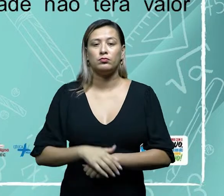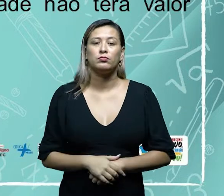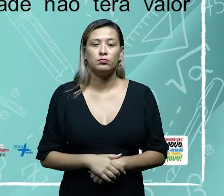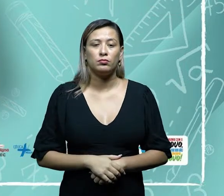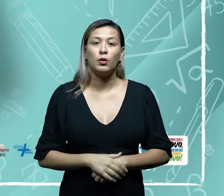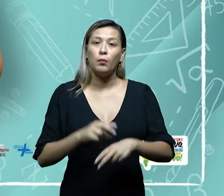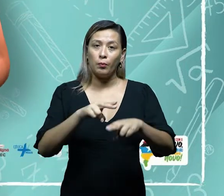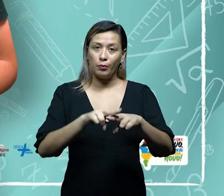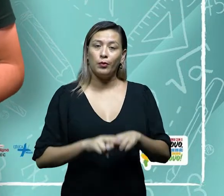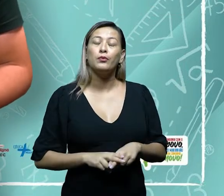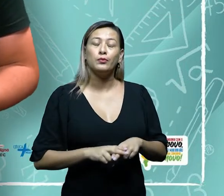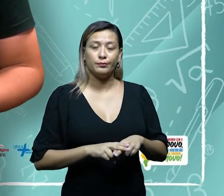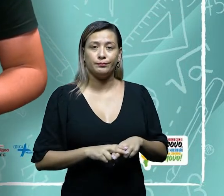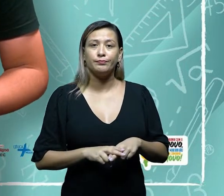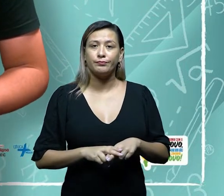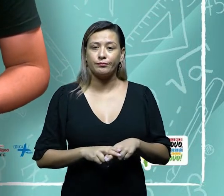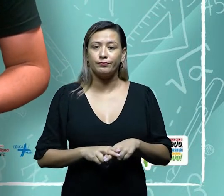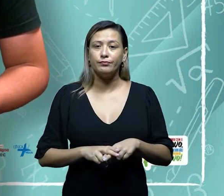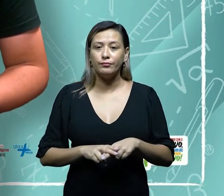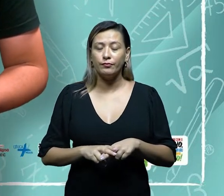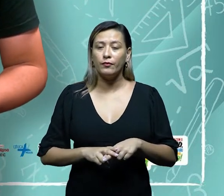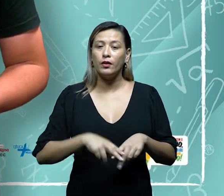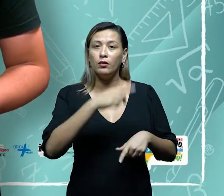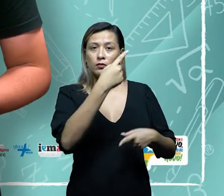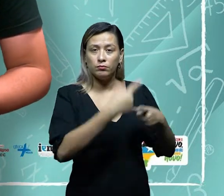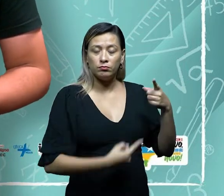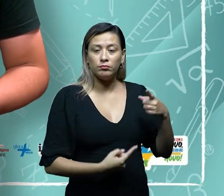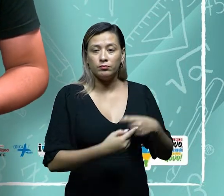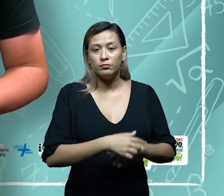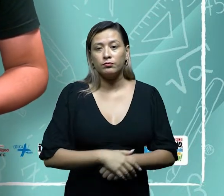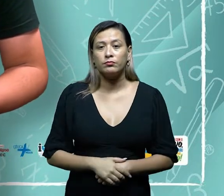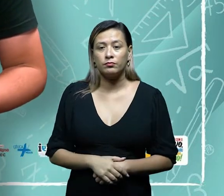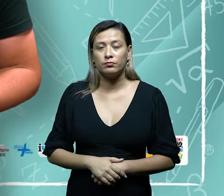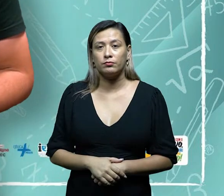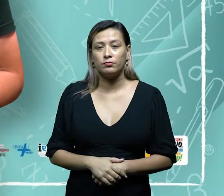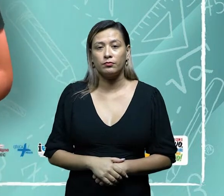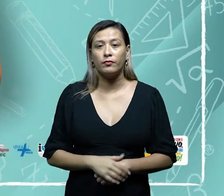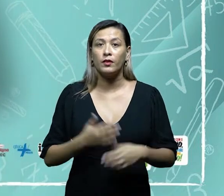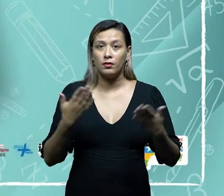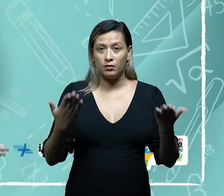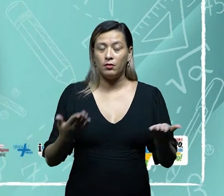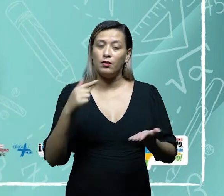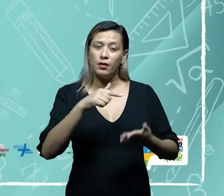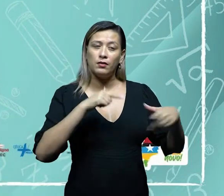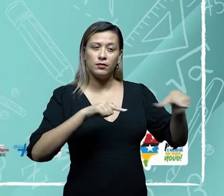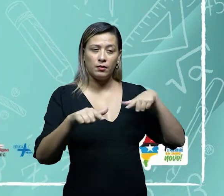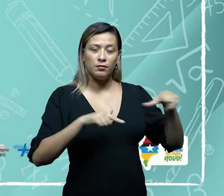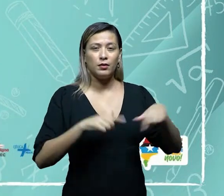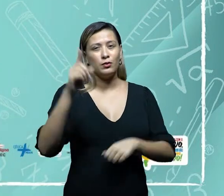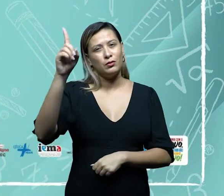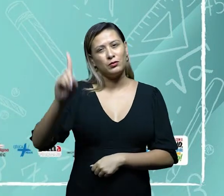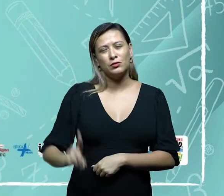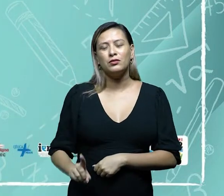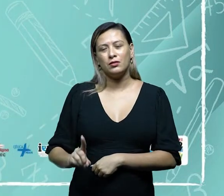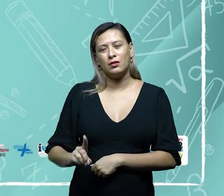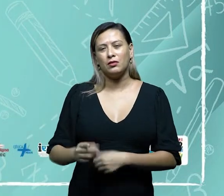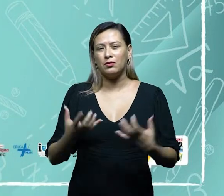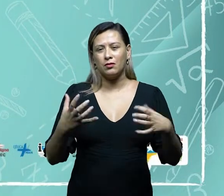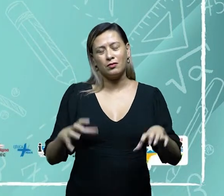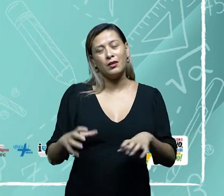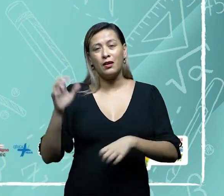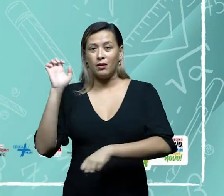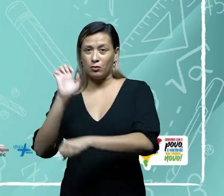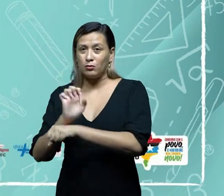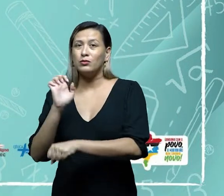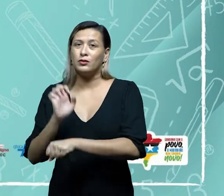como nula. Então, aquele trabalhador, mesmo abdicando, de fato, dos seus direitos, quando o Ministério do Trabalho, quando o Estado, de fato,